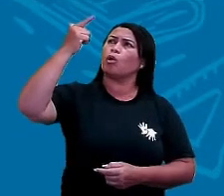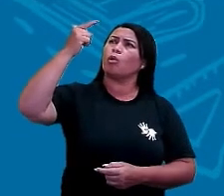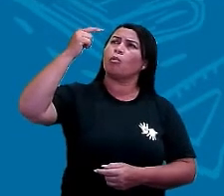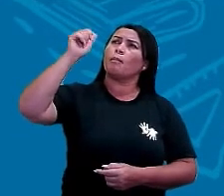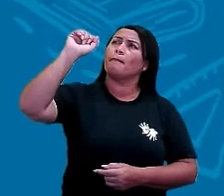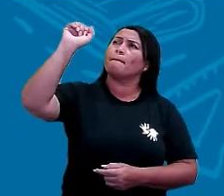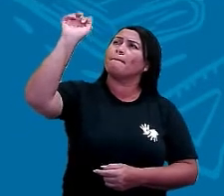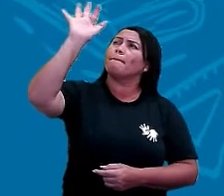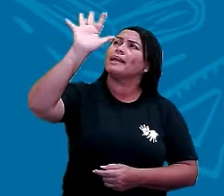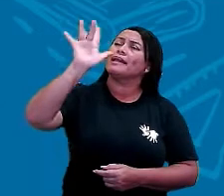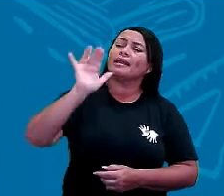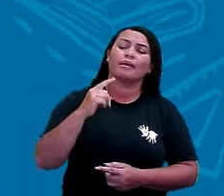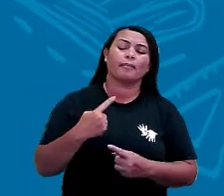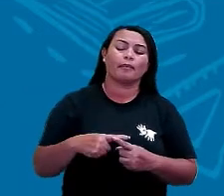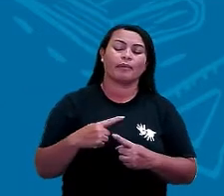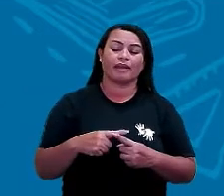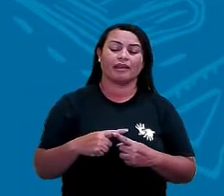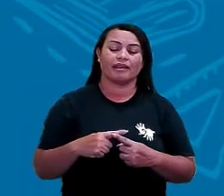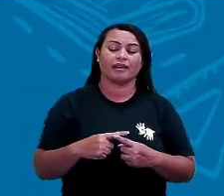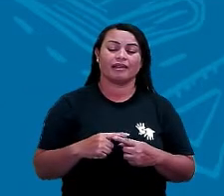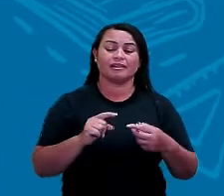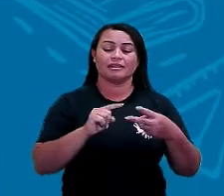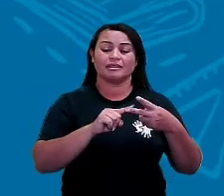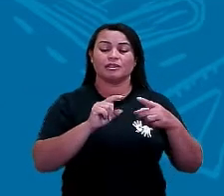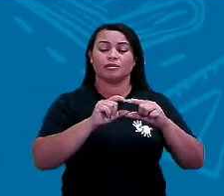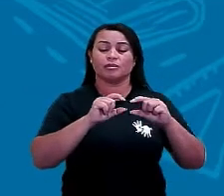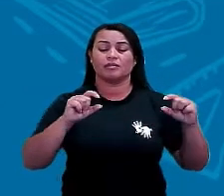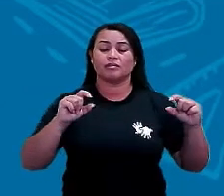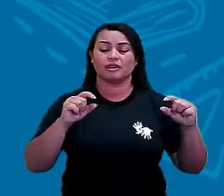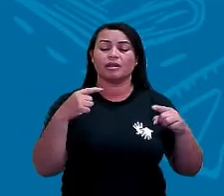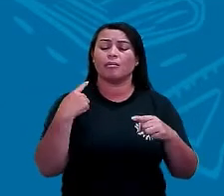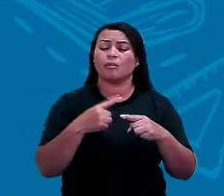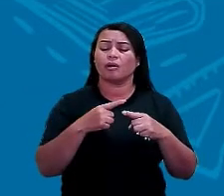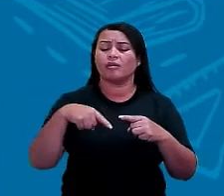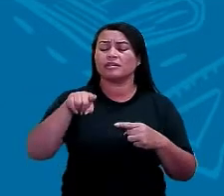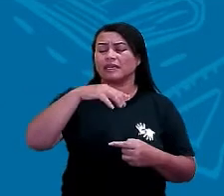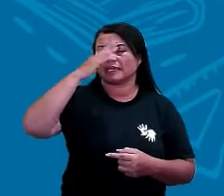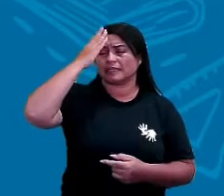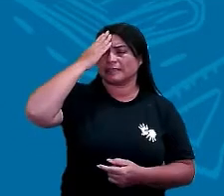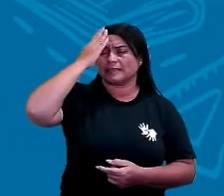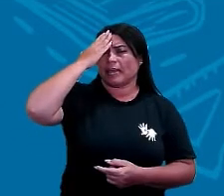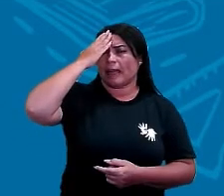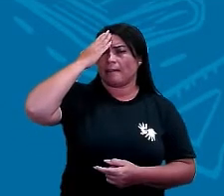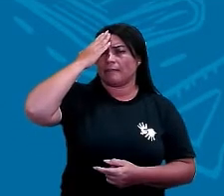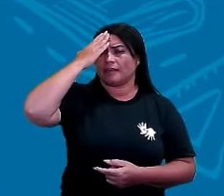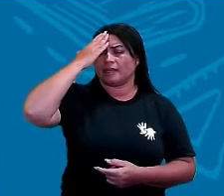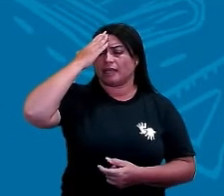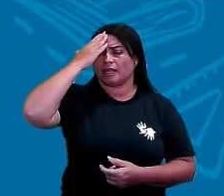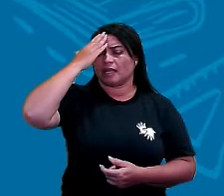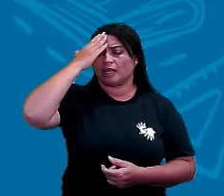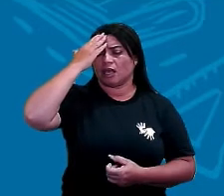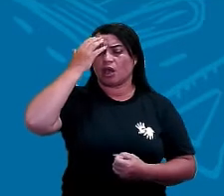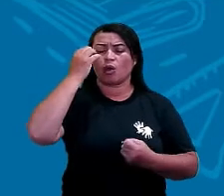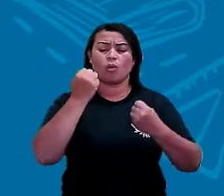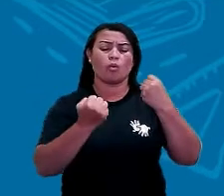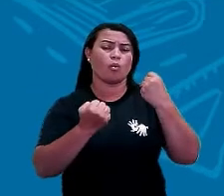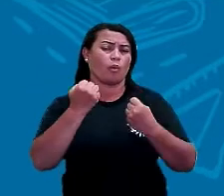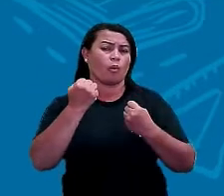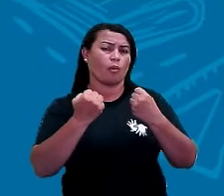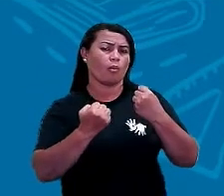brilha? Segunda frase: você sabe por que direção o ônibus